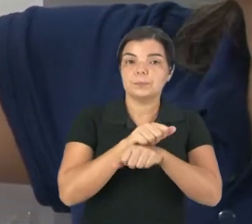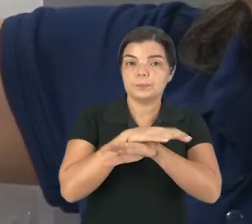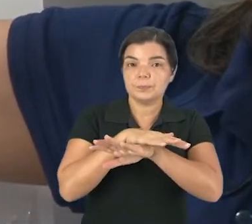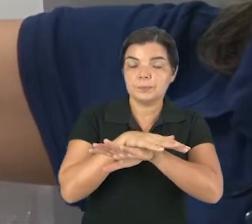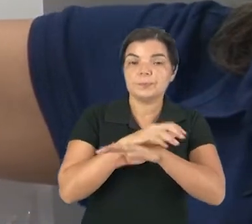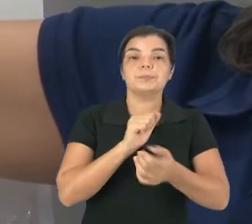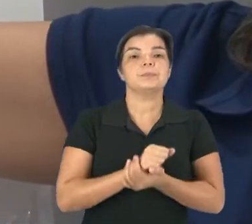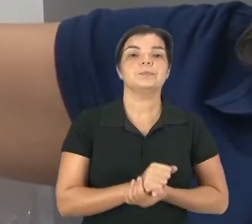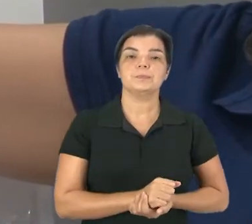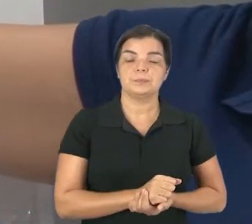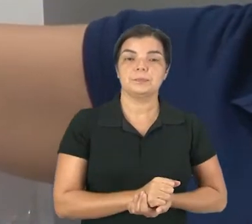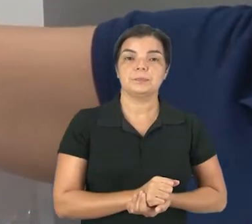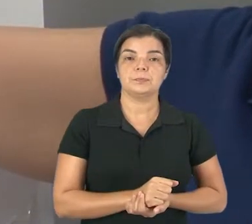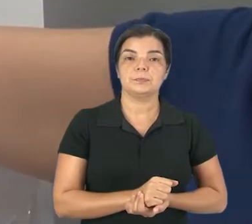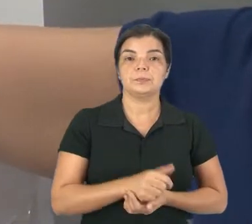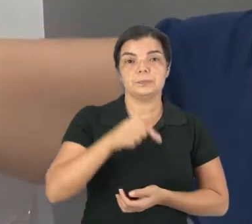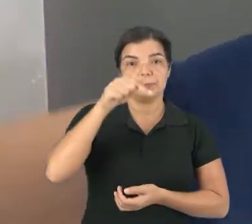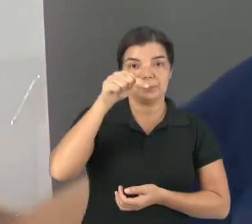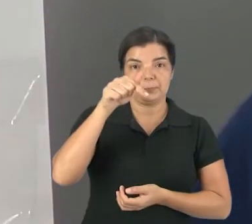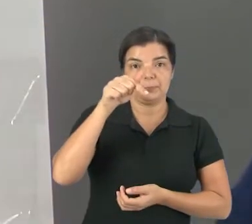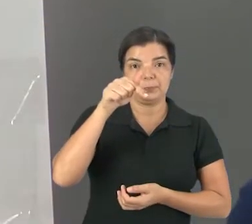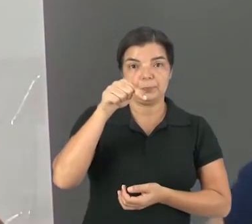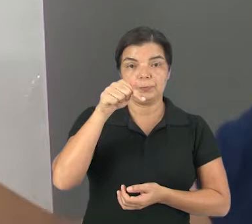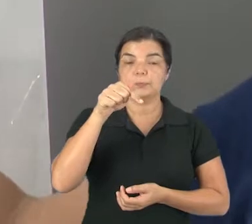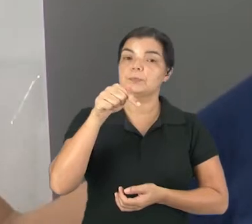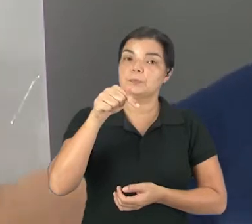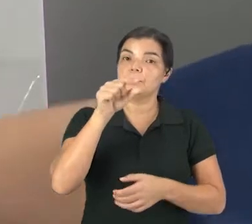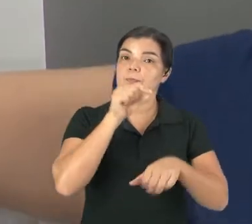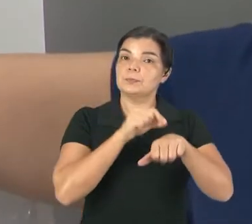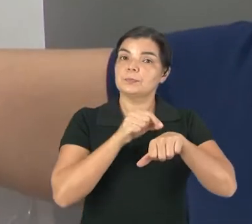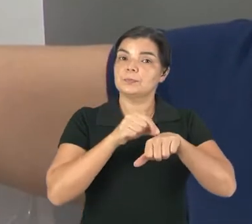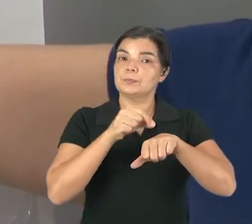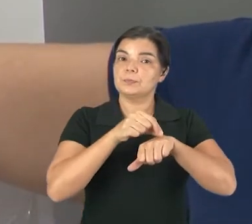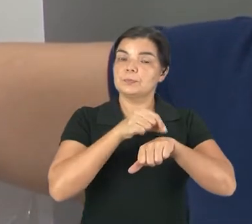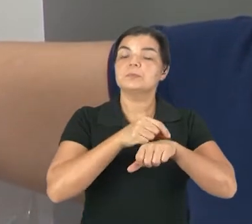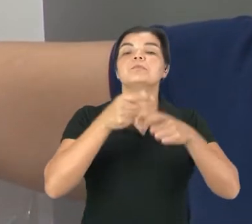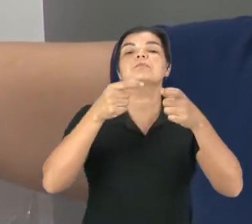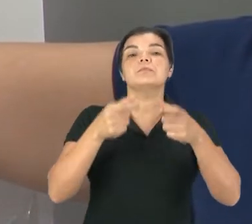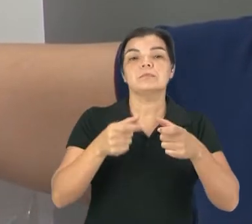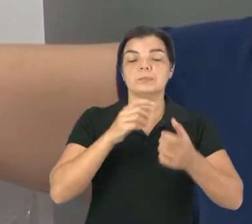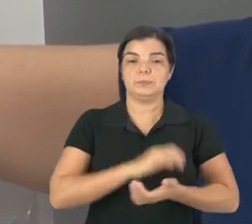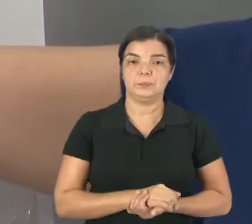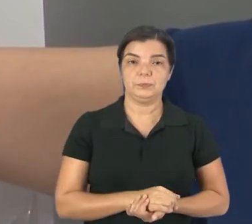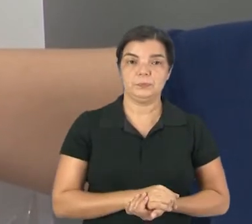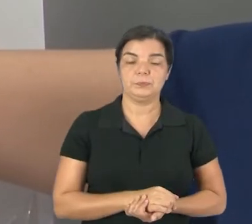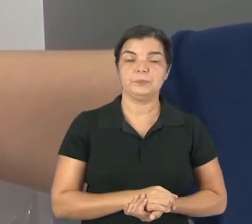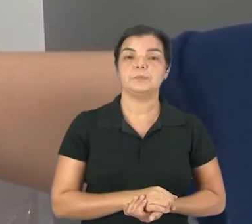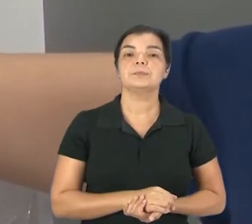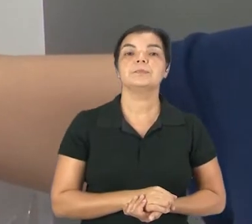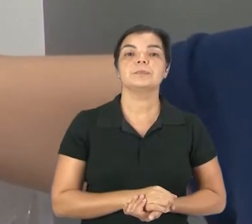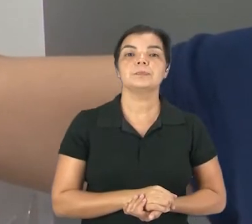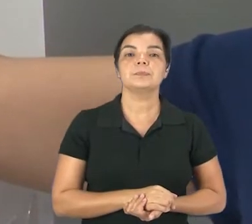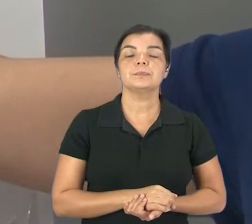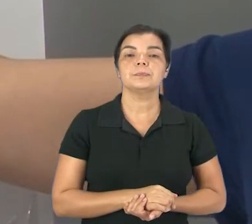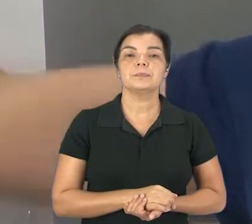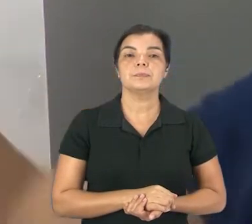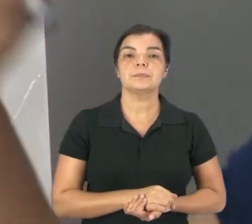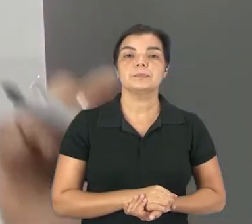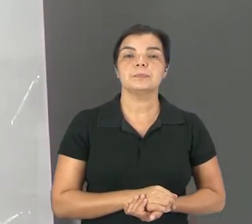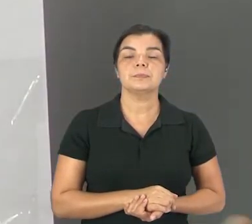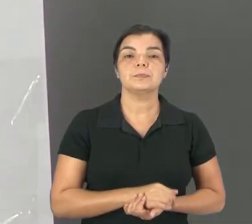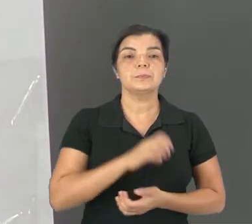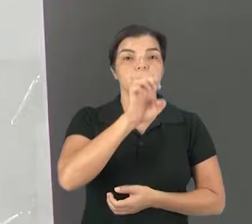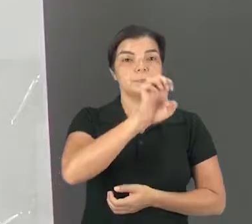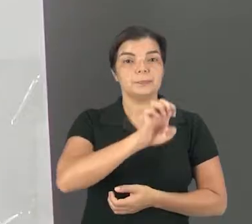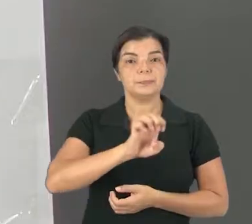da joaninha de 7 pontos, certo? E ela é de onde? Ela é uma joaninha